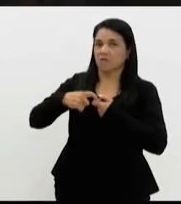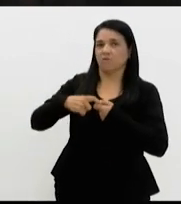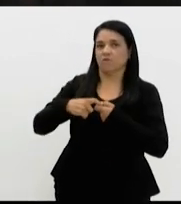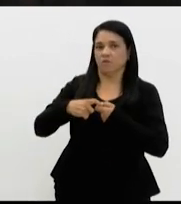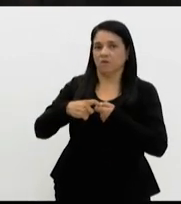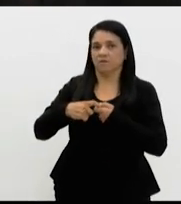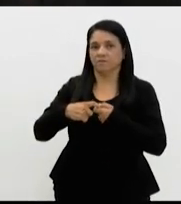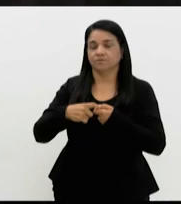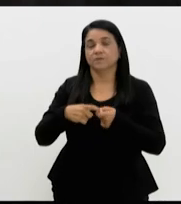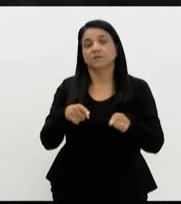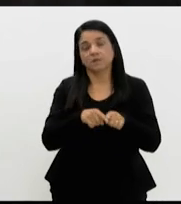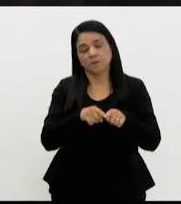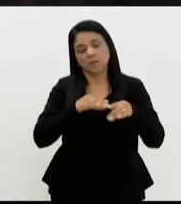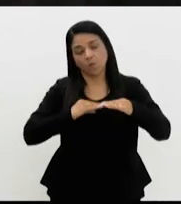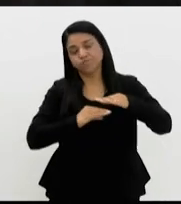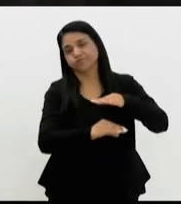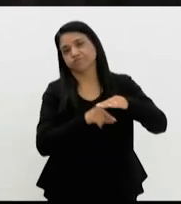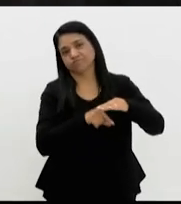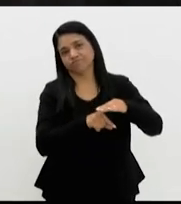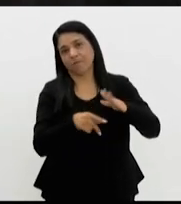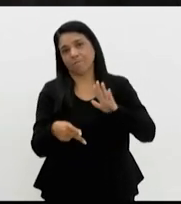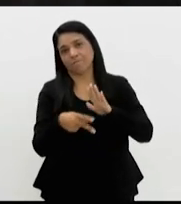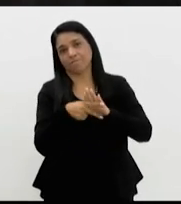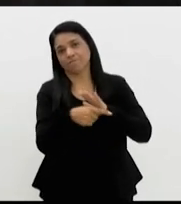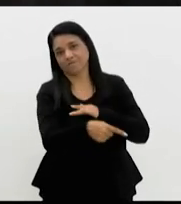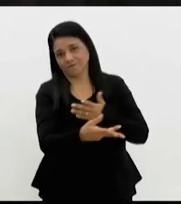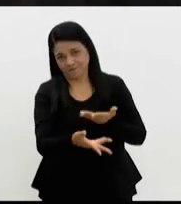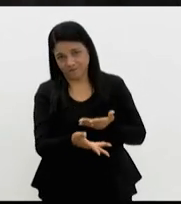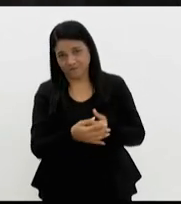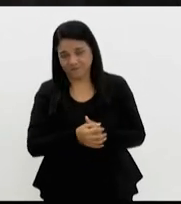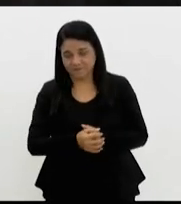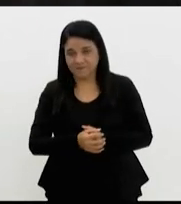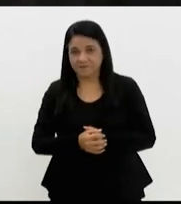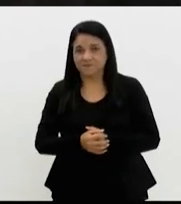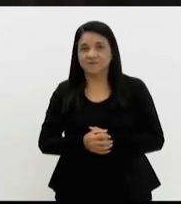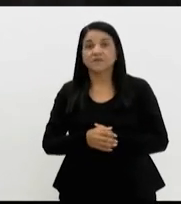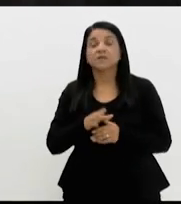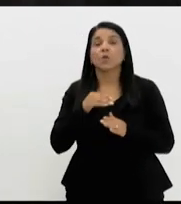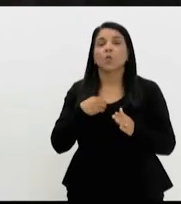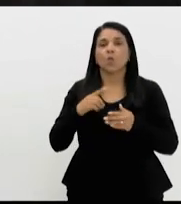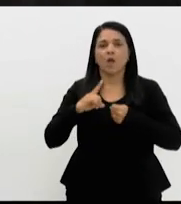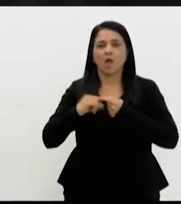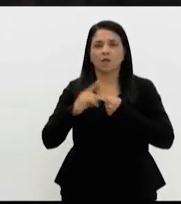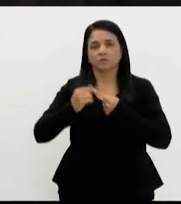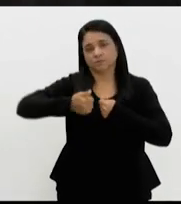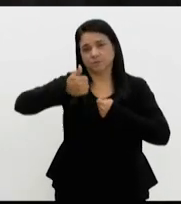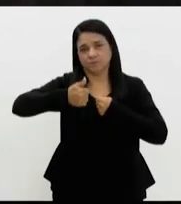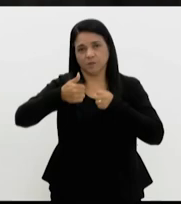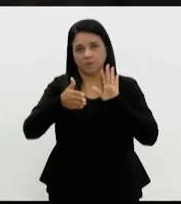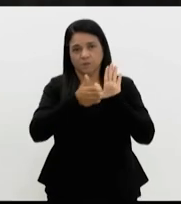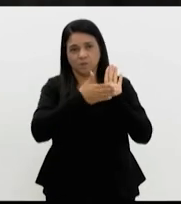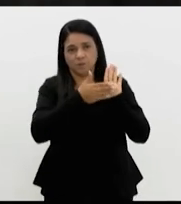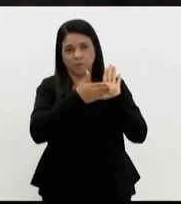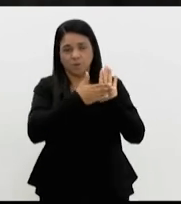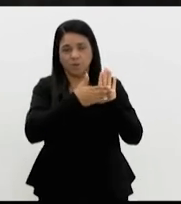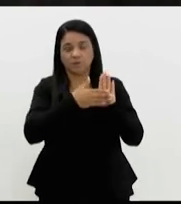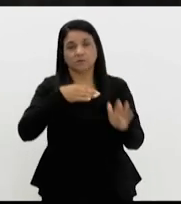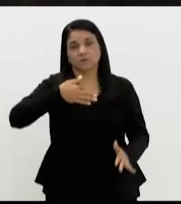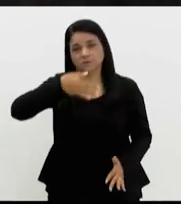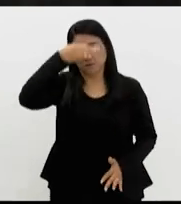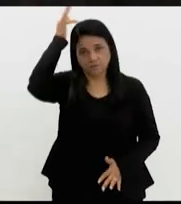Fundo Soberano. O artigo 1º dessa proposta do deputado Fred